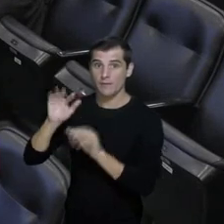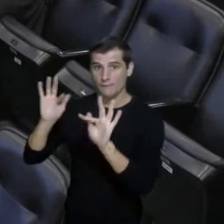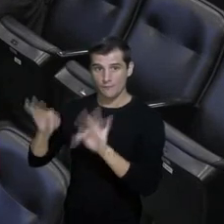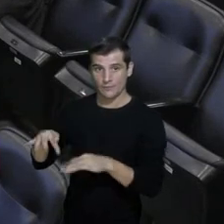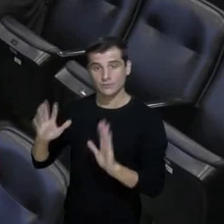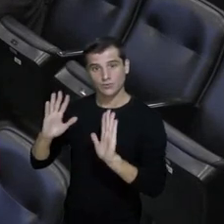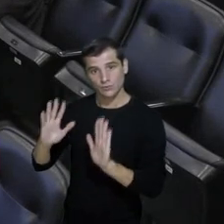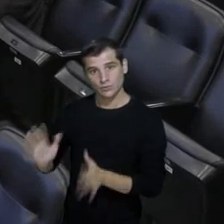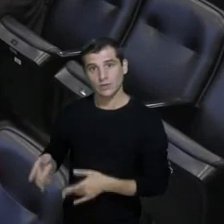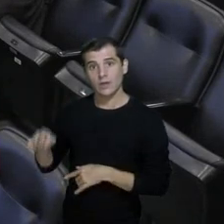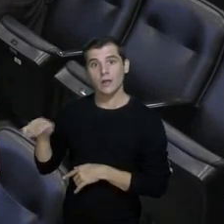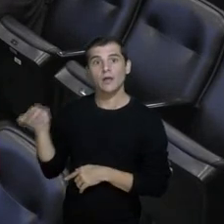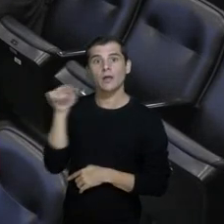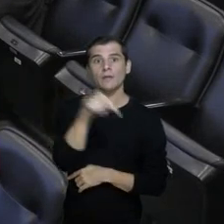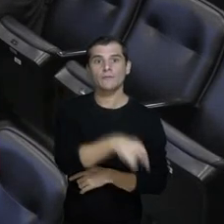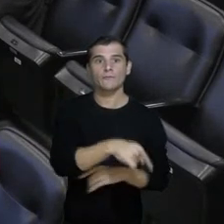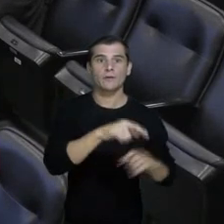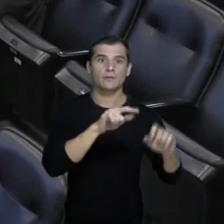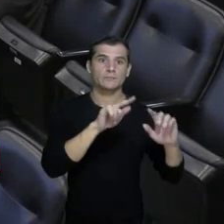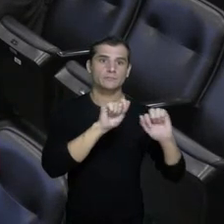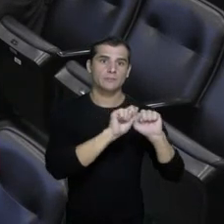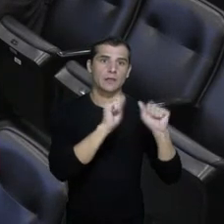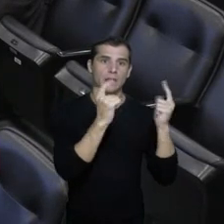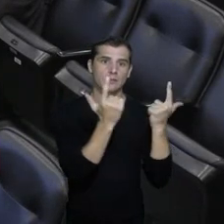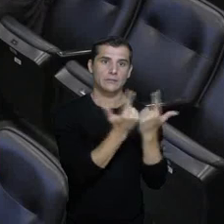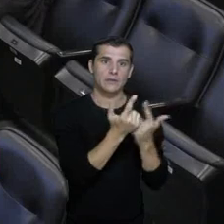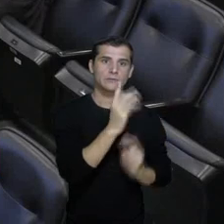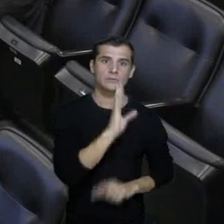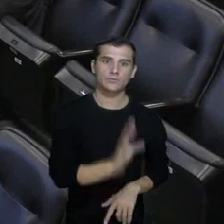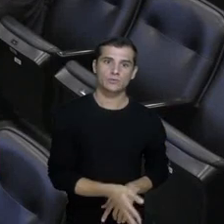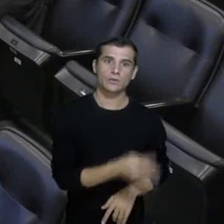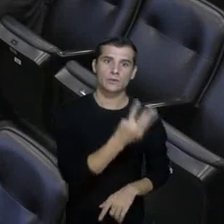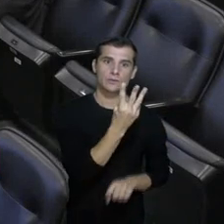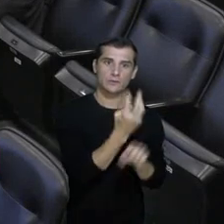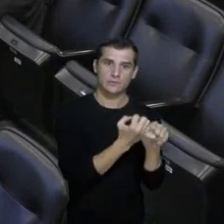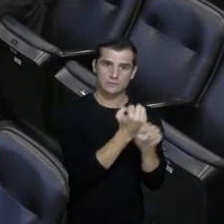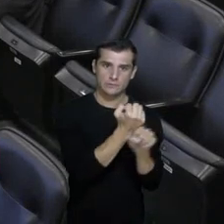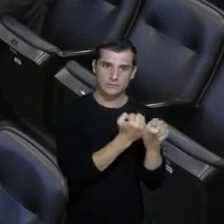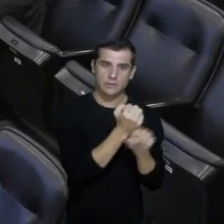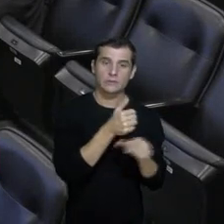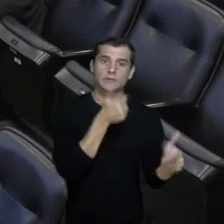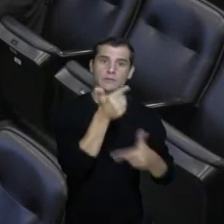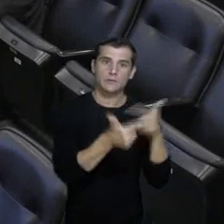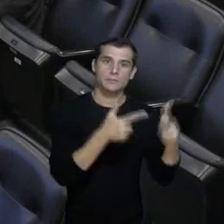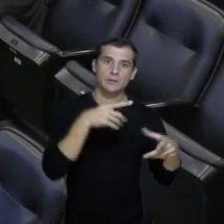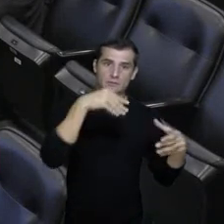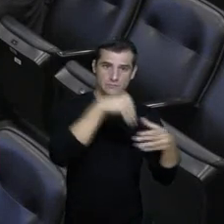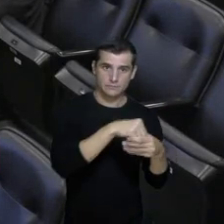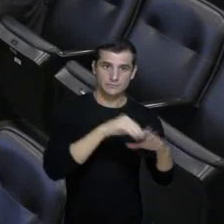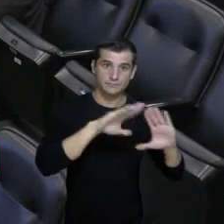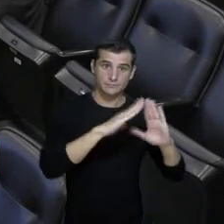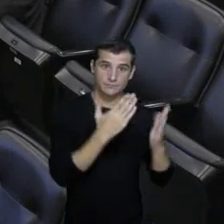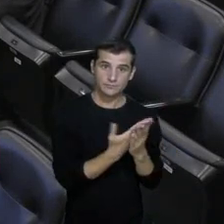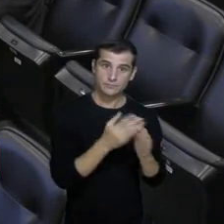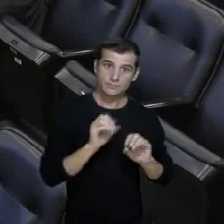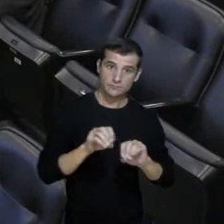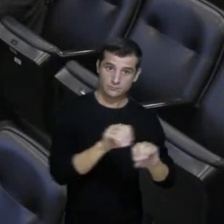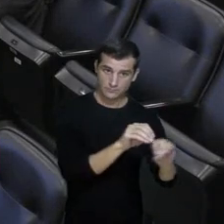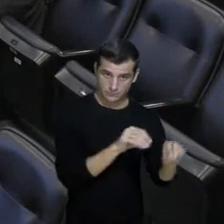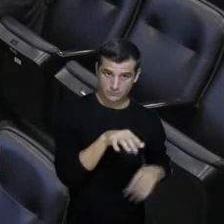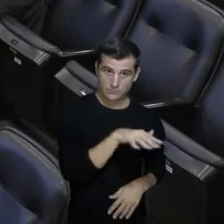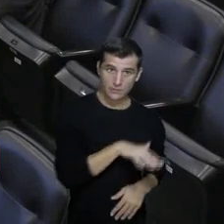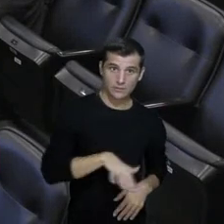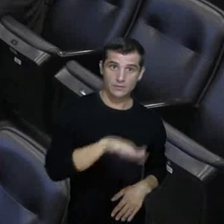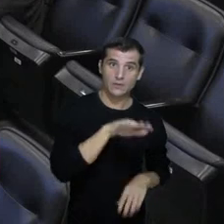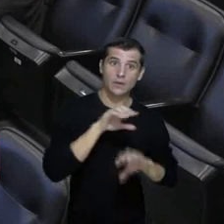da Assembleia Legislativa já há quase 3 anos com atuação na escola do Legislativo que a área da Educação a área que sempre